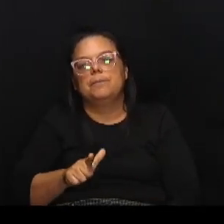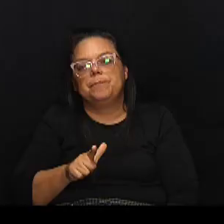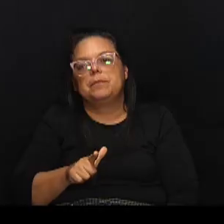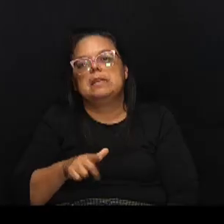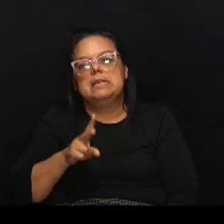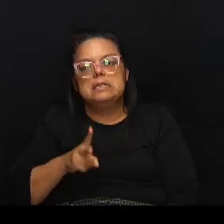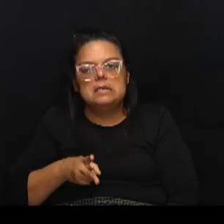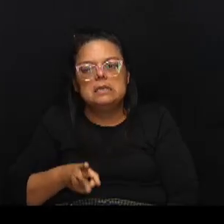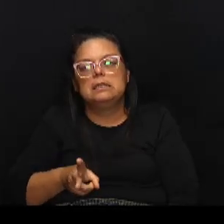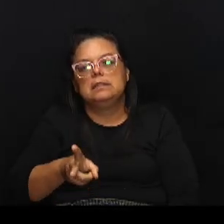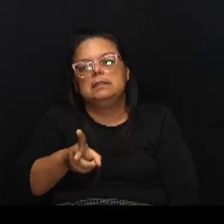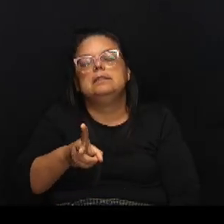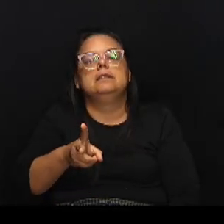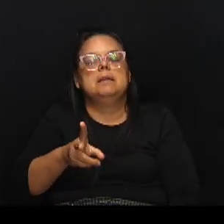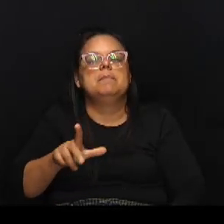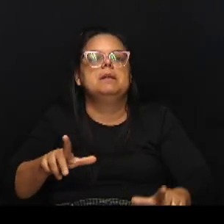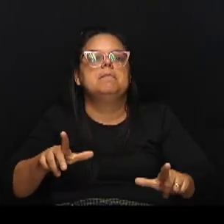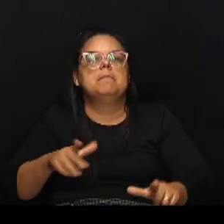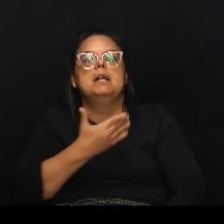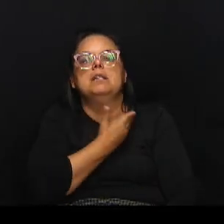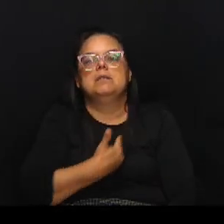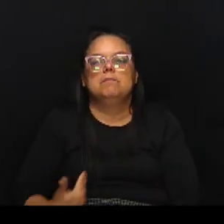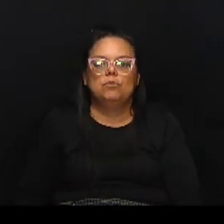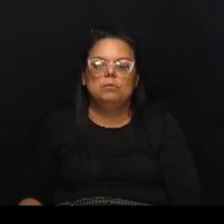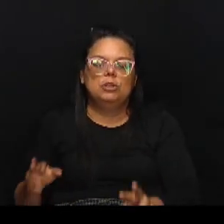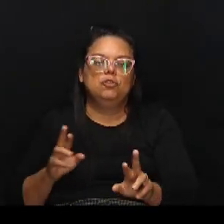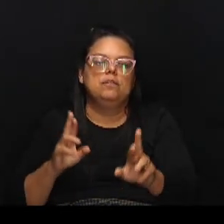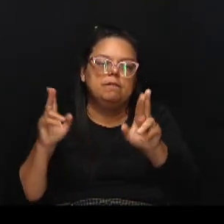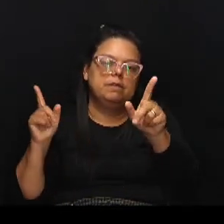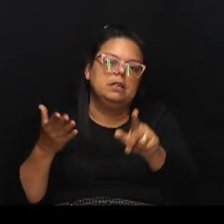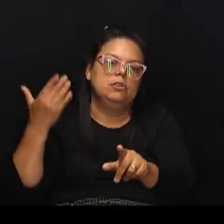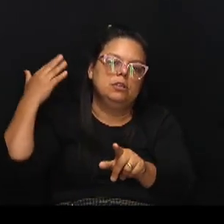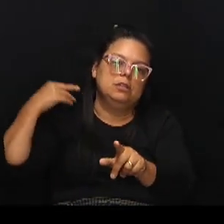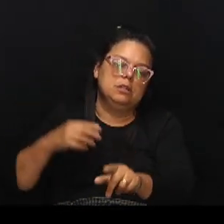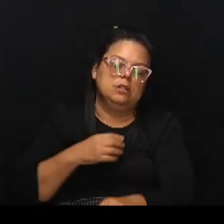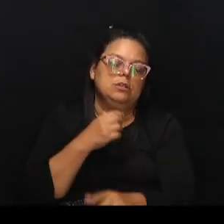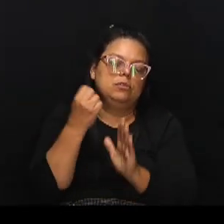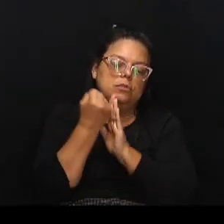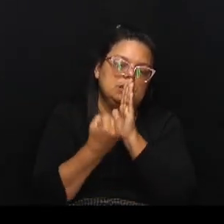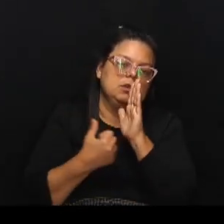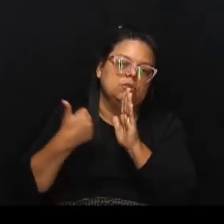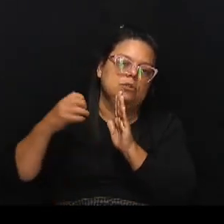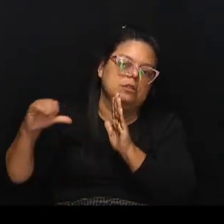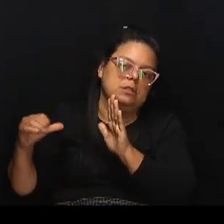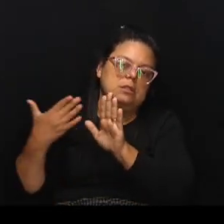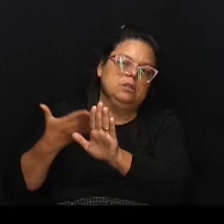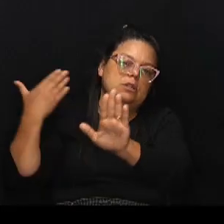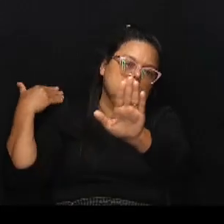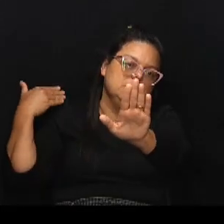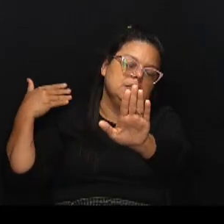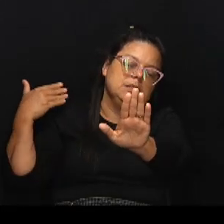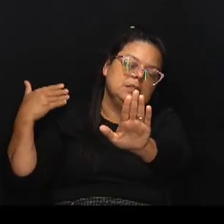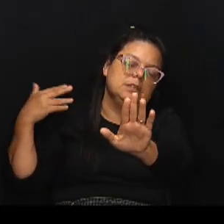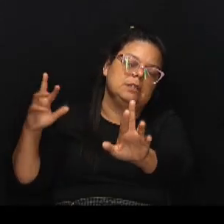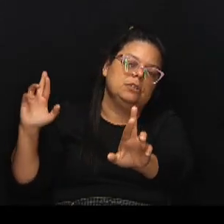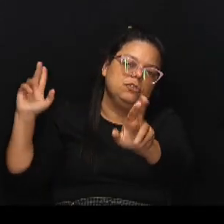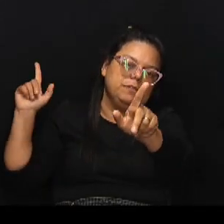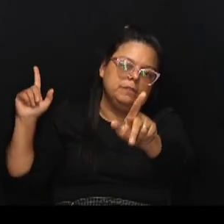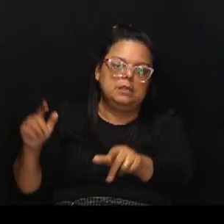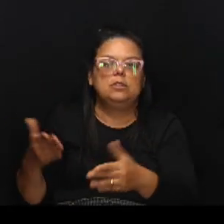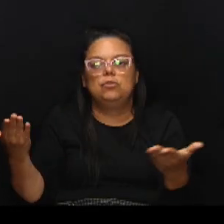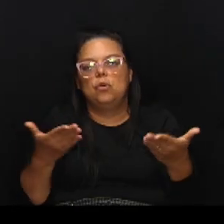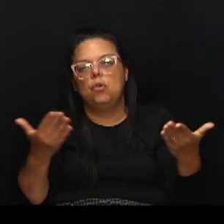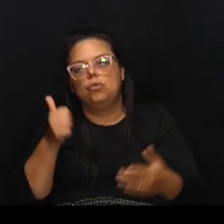vez mais públicas. Diferente do que a gente via lá no século XIX, de ocupar espaços privados, a mulher está ocupando